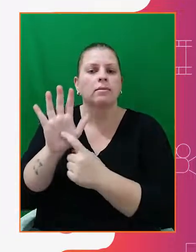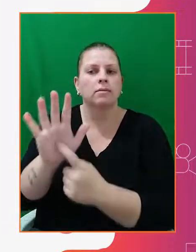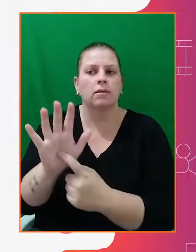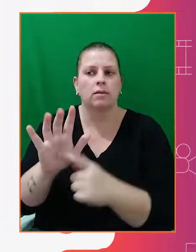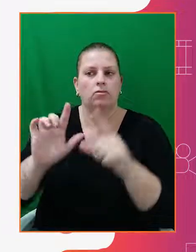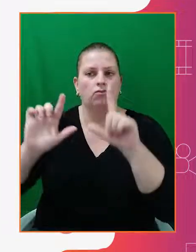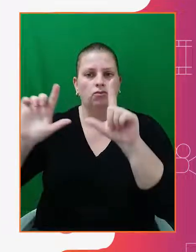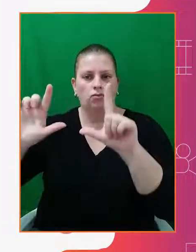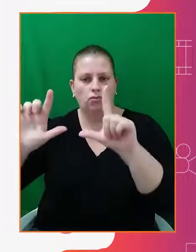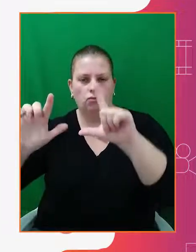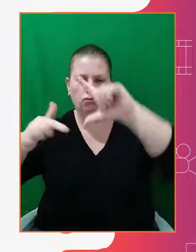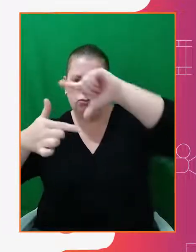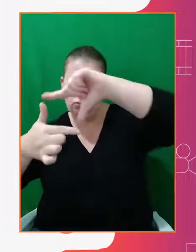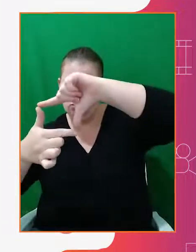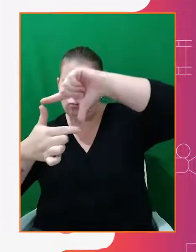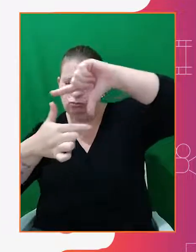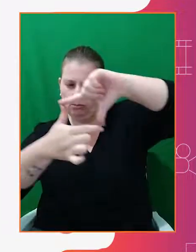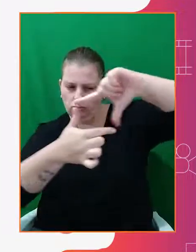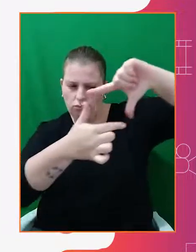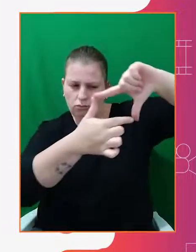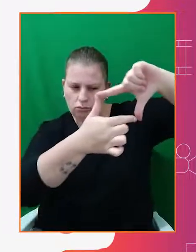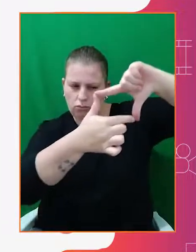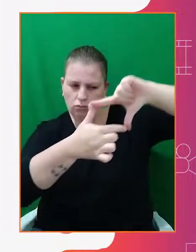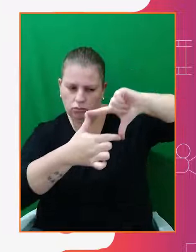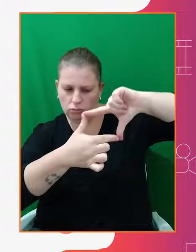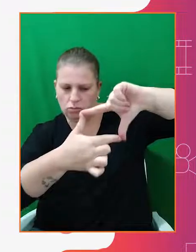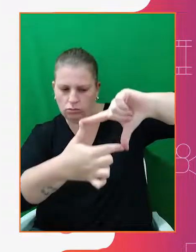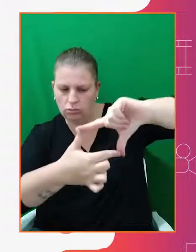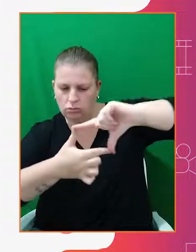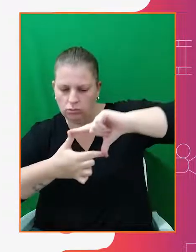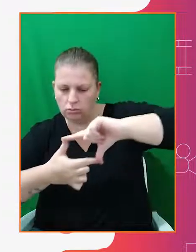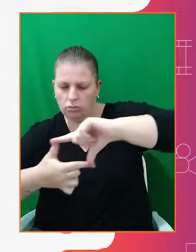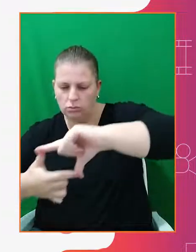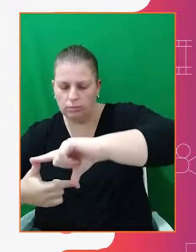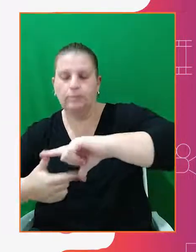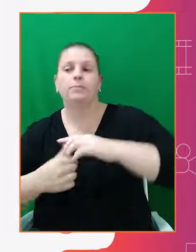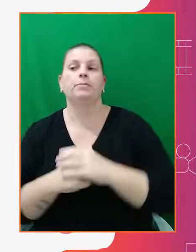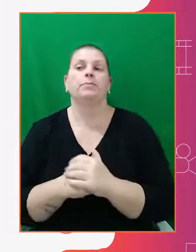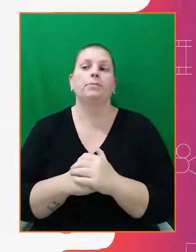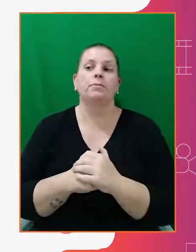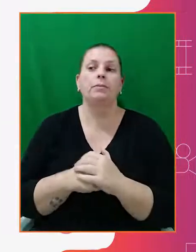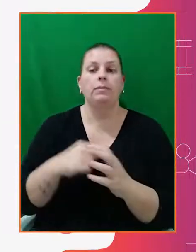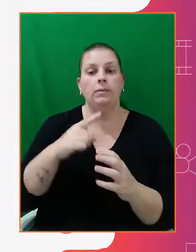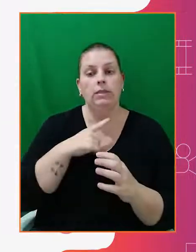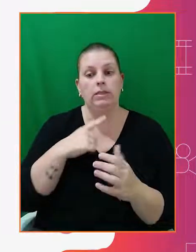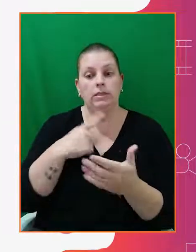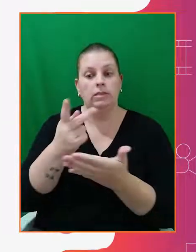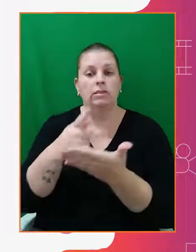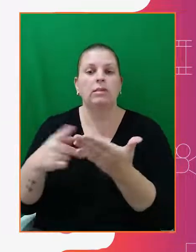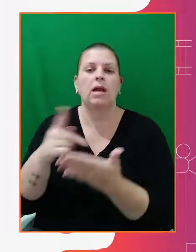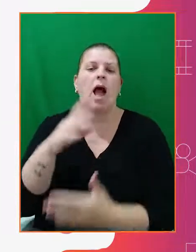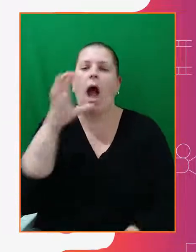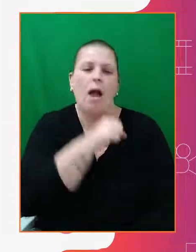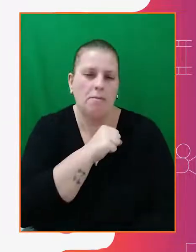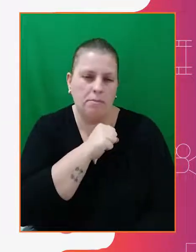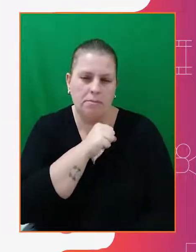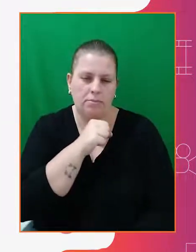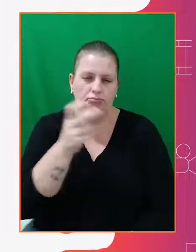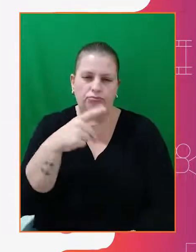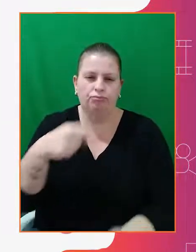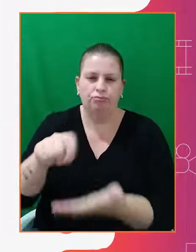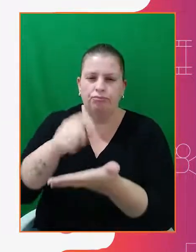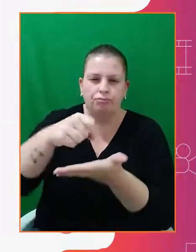cena, os enquadramentos dos planos, né, que vão ter a produção por meio de desenhos